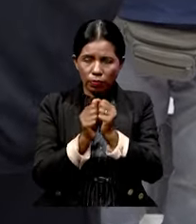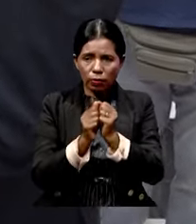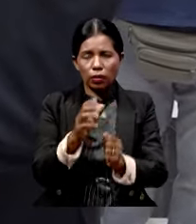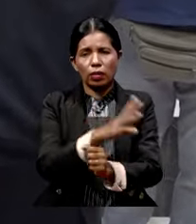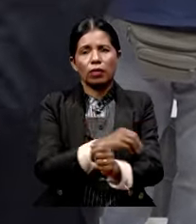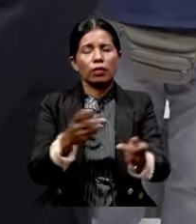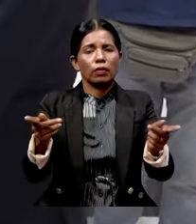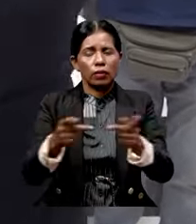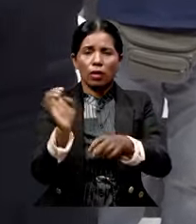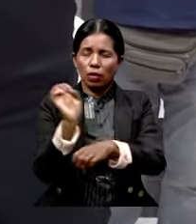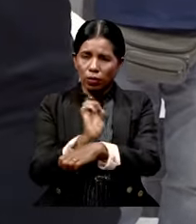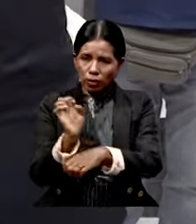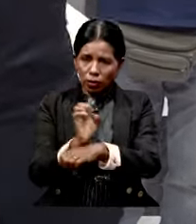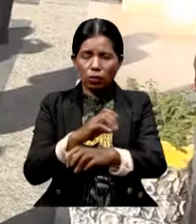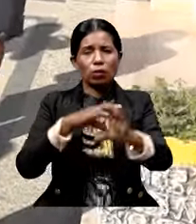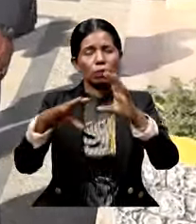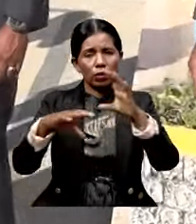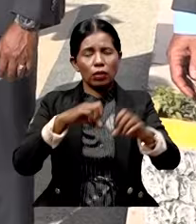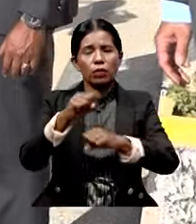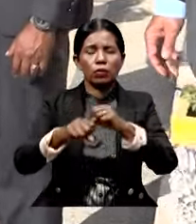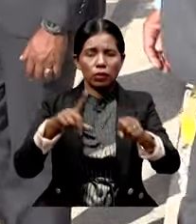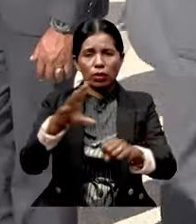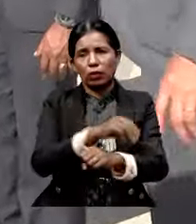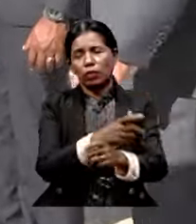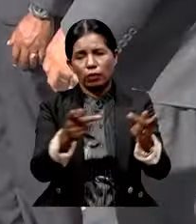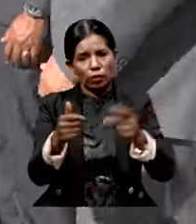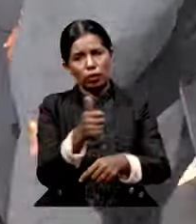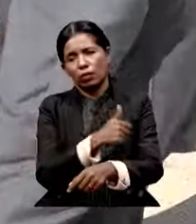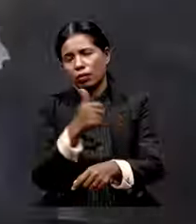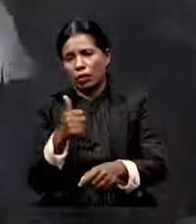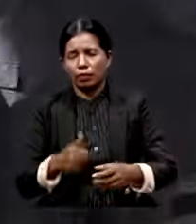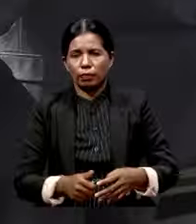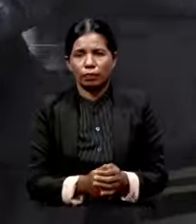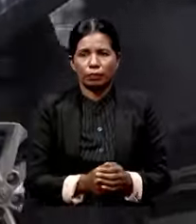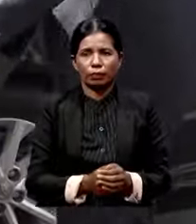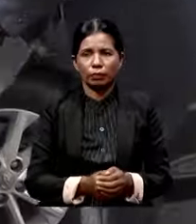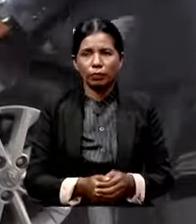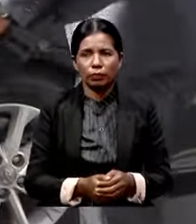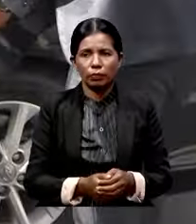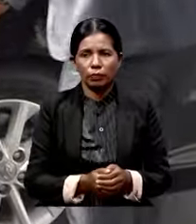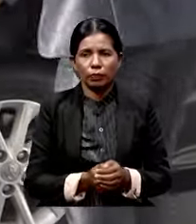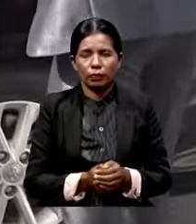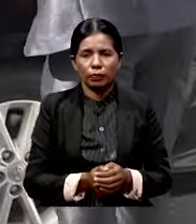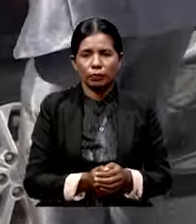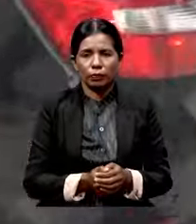área economia, comunicação social, no área Siracelo Octan. Bem-vindo, Ximenes, Adérito Ximenes, Giamen.